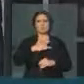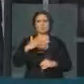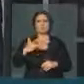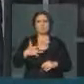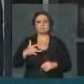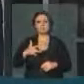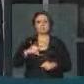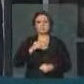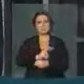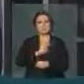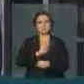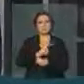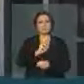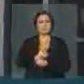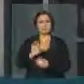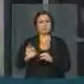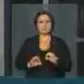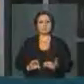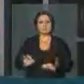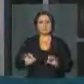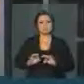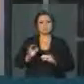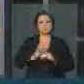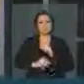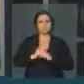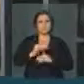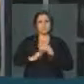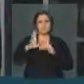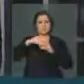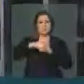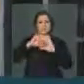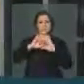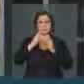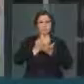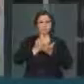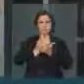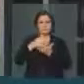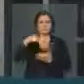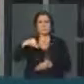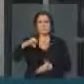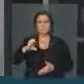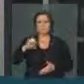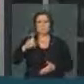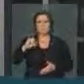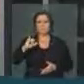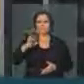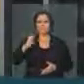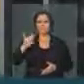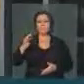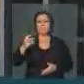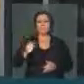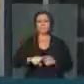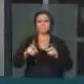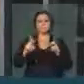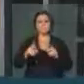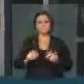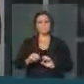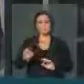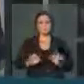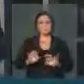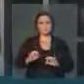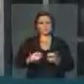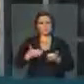saúde defende esse tipo de prática nas escolas meditação para que os alunos possam ter harmonização